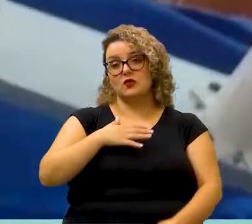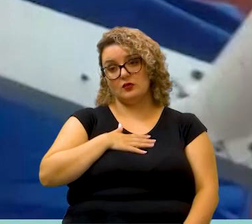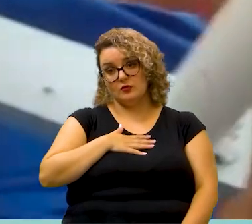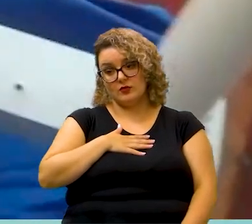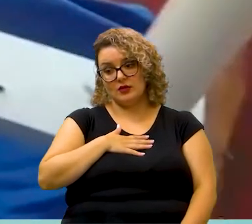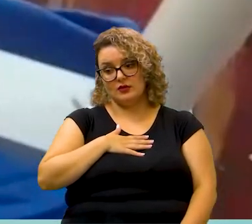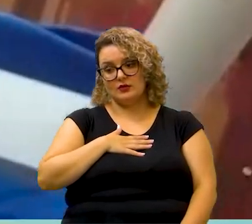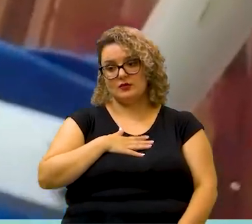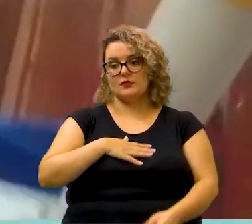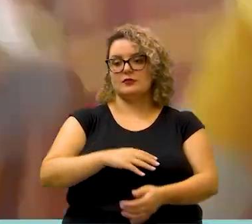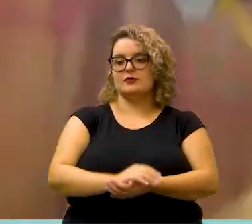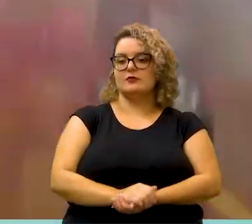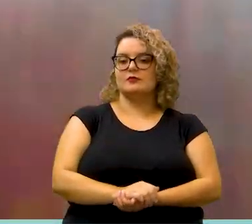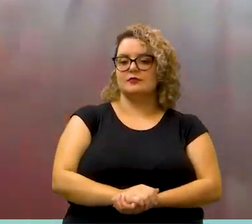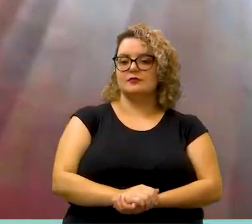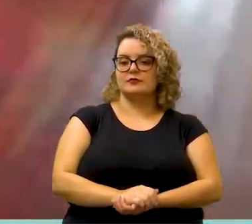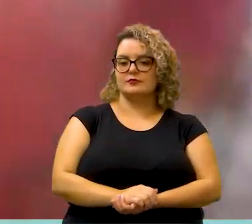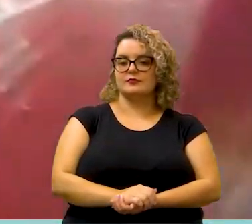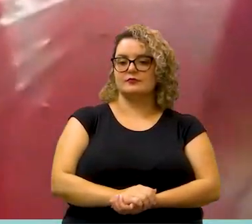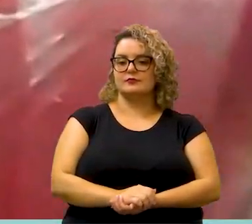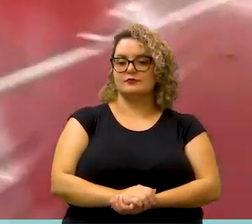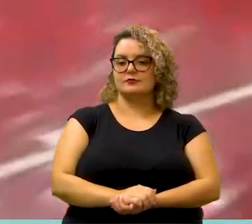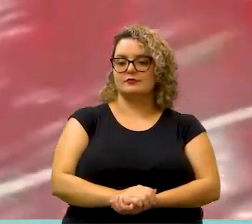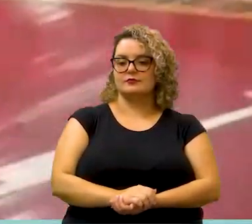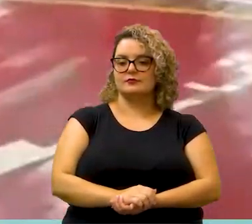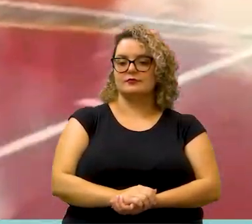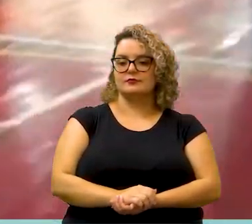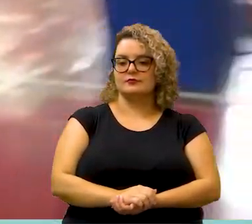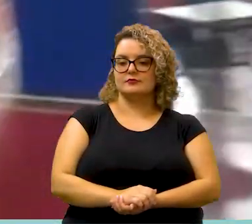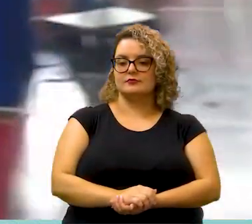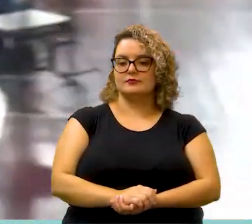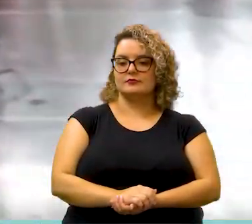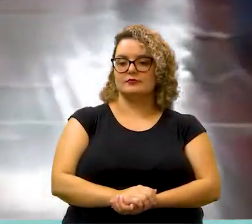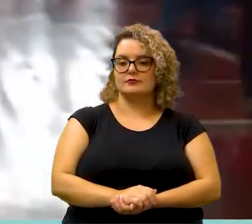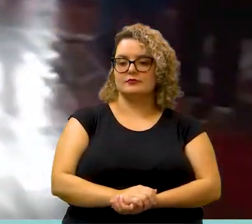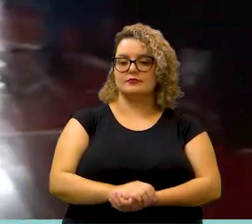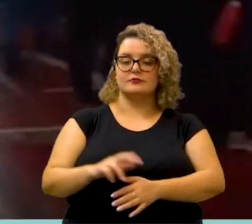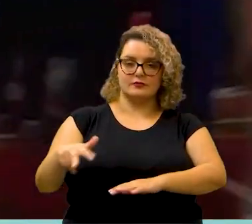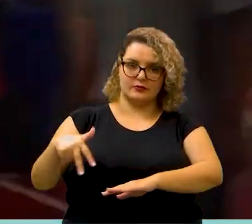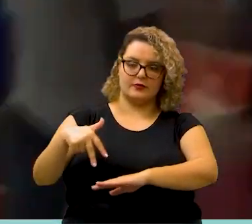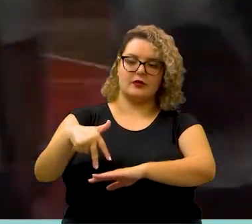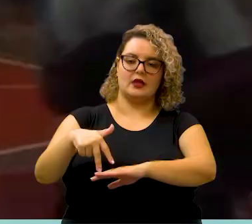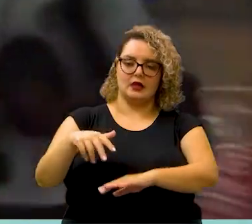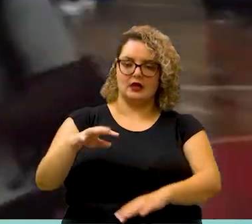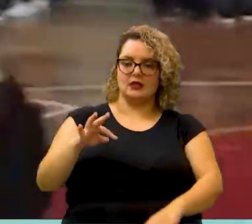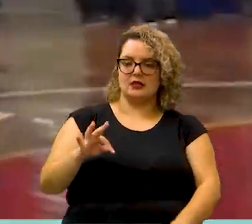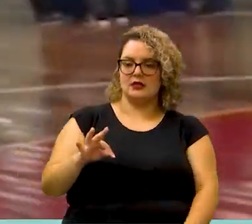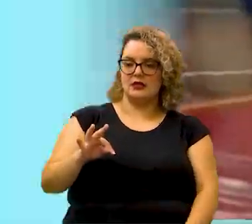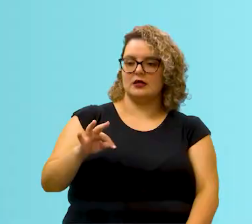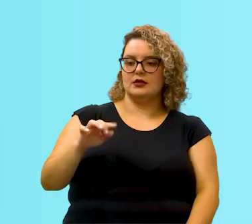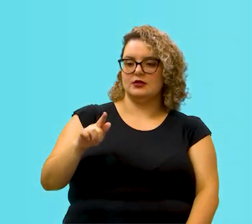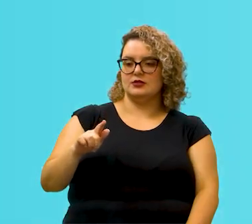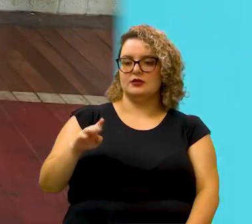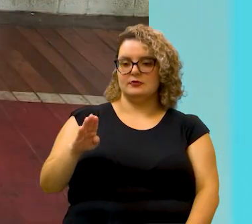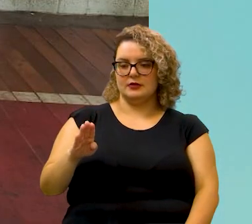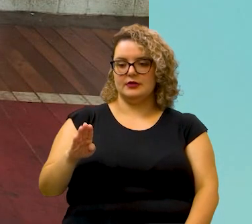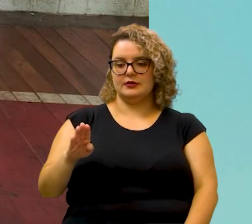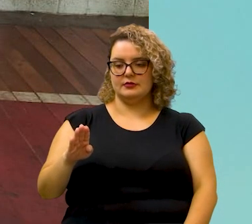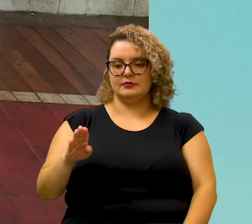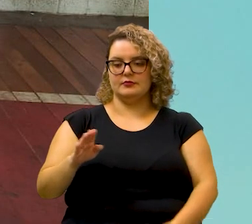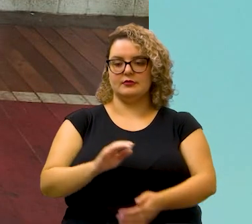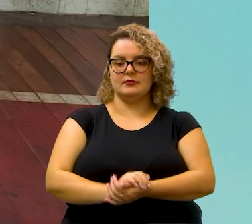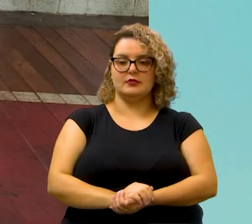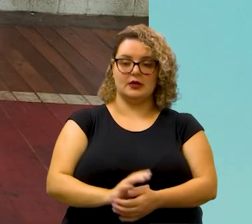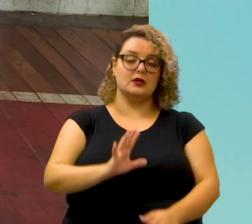no meu caso, vai um cara da ATGB, na Bentotec, na feira da